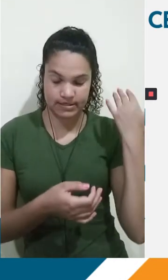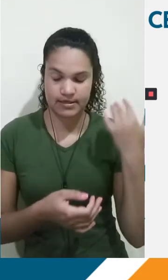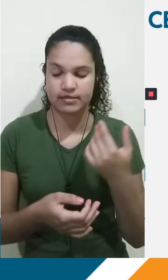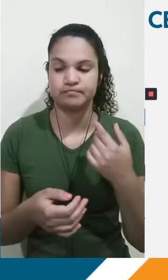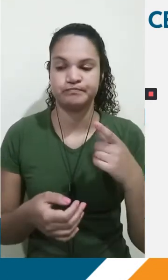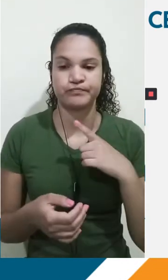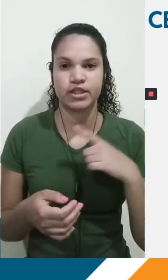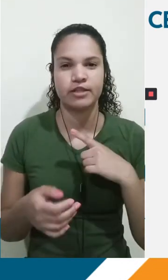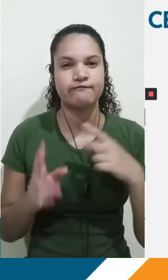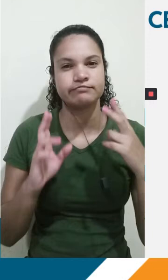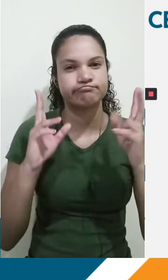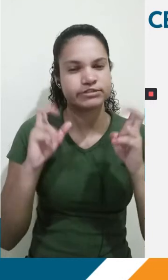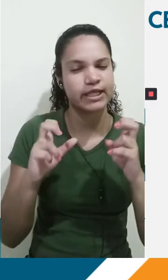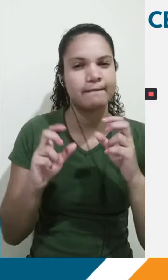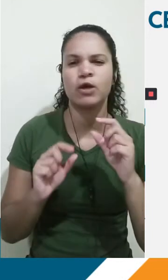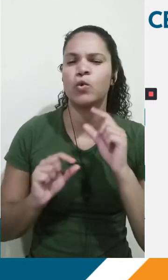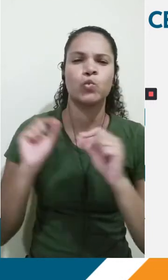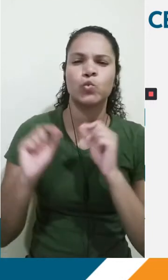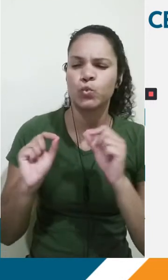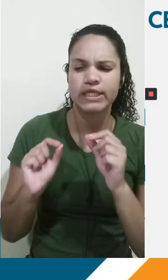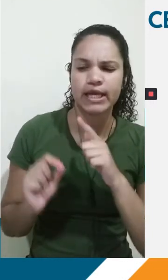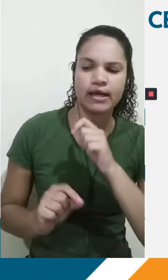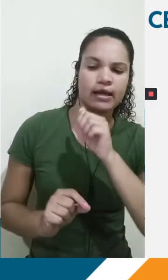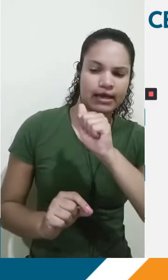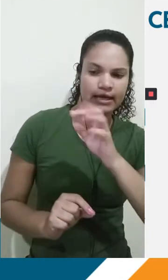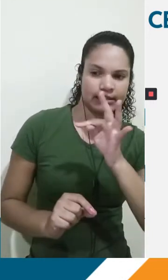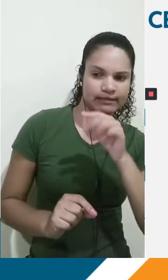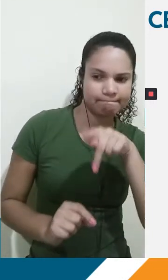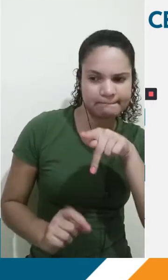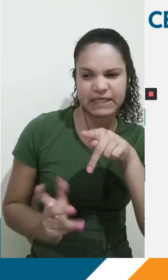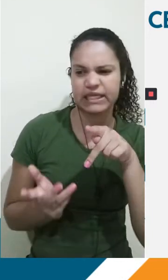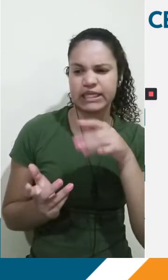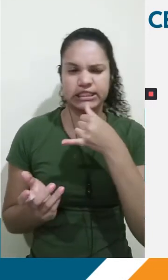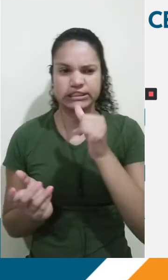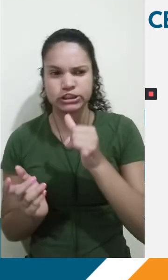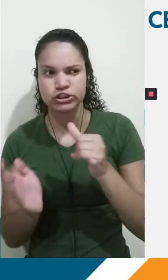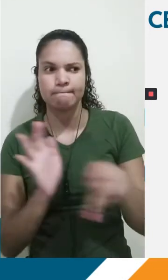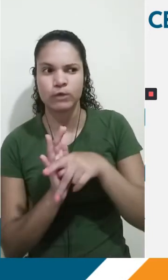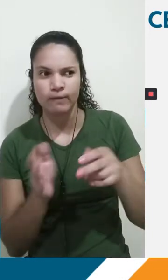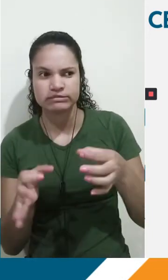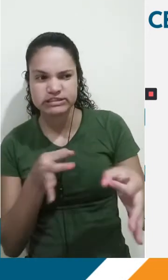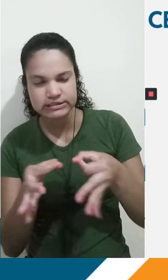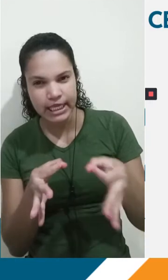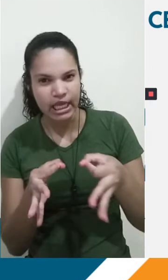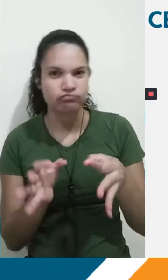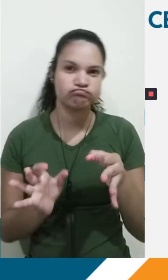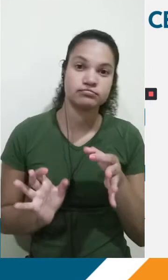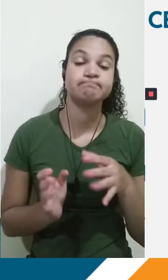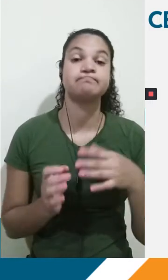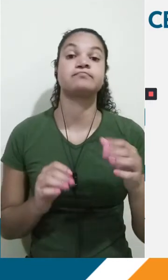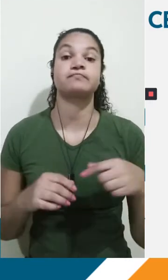passada nós discutimos o que era o ATP, a moeda energética das células, e